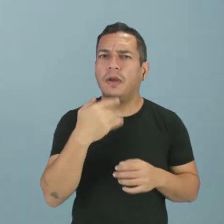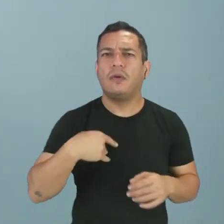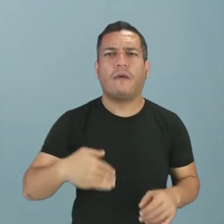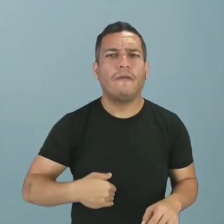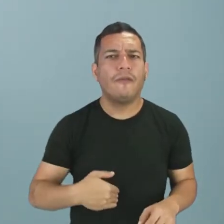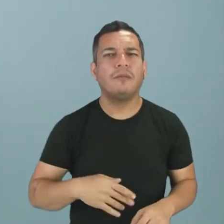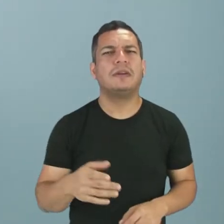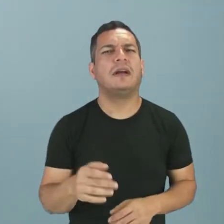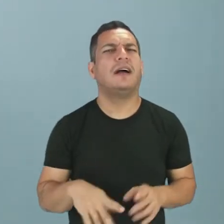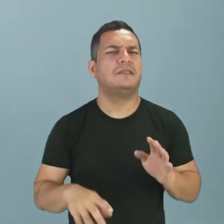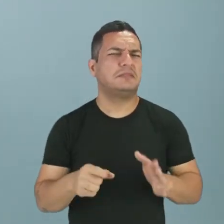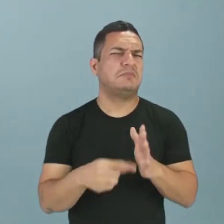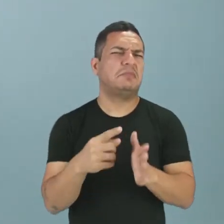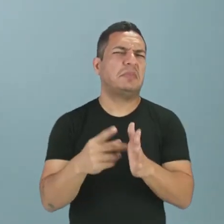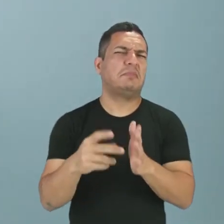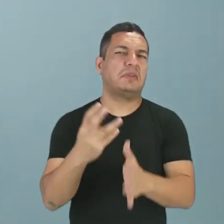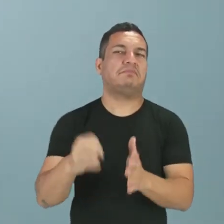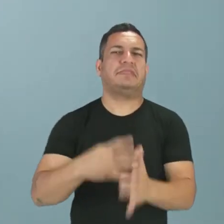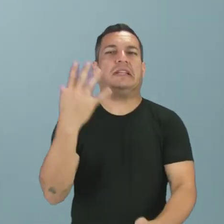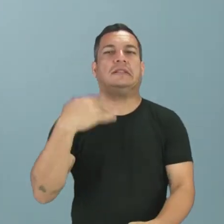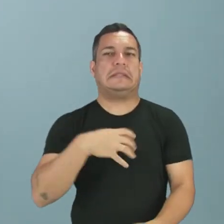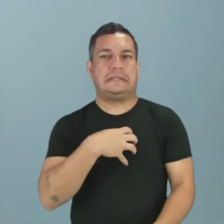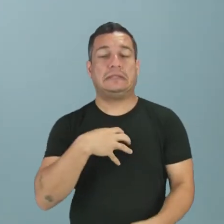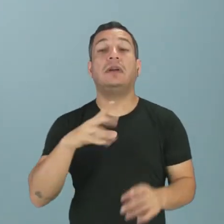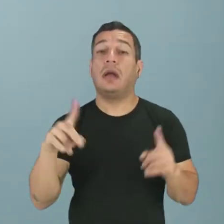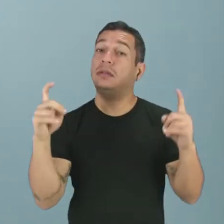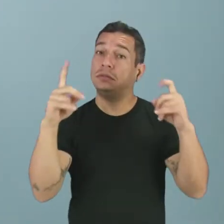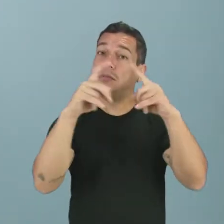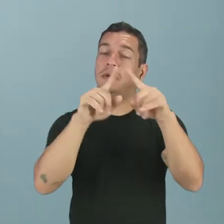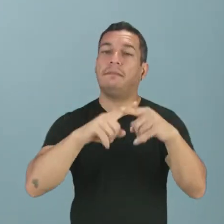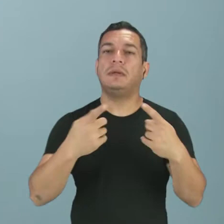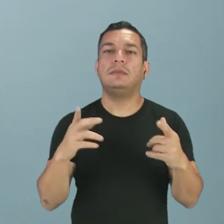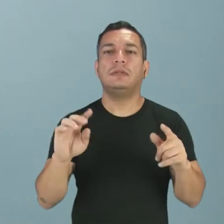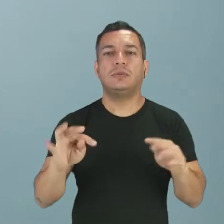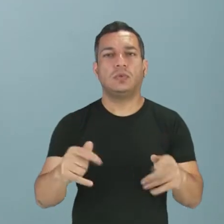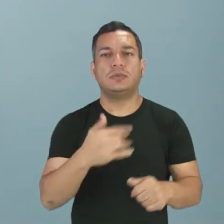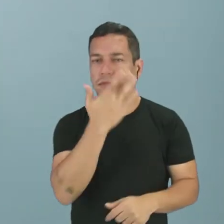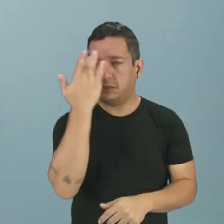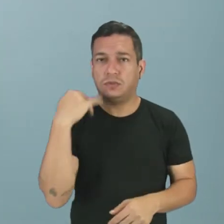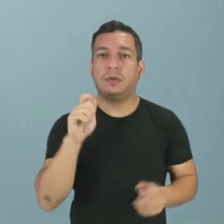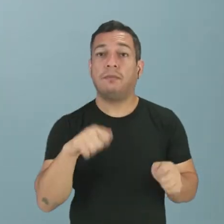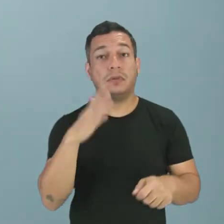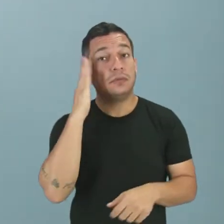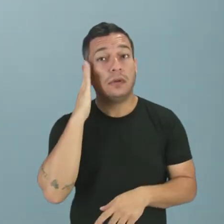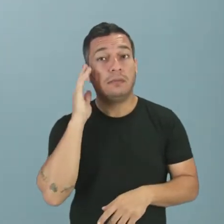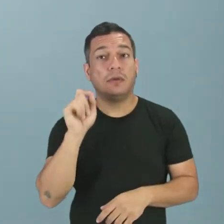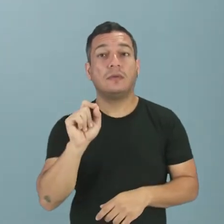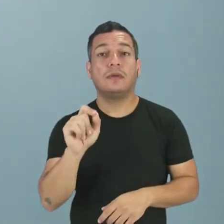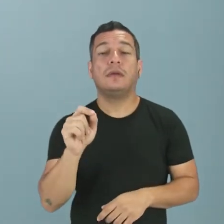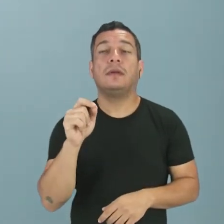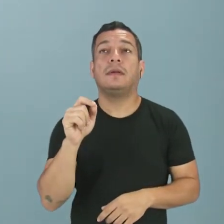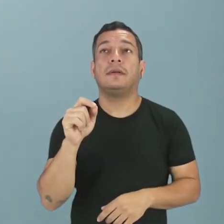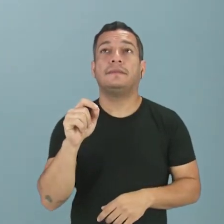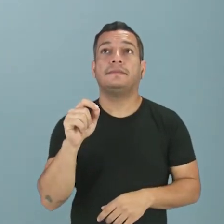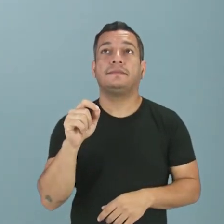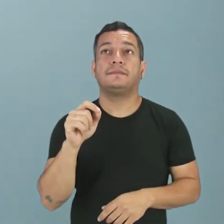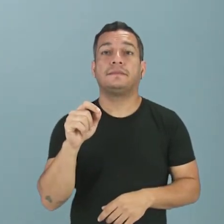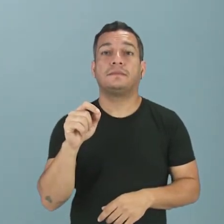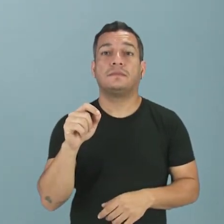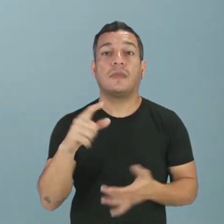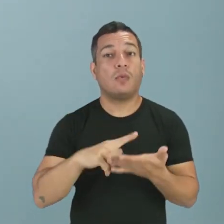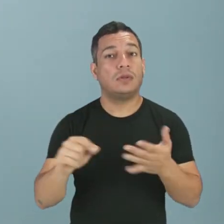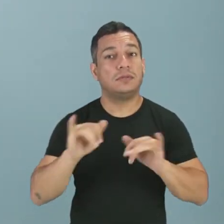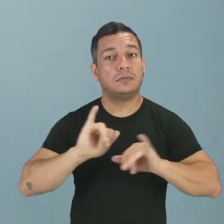vezes você já não sentiu isso? Então, isso é científico. Só que para que todo mundo possa saber, o